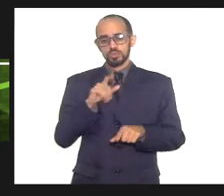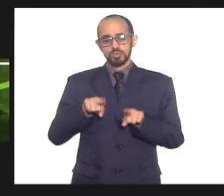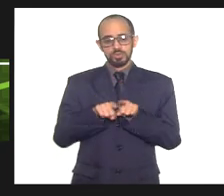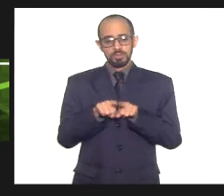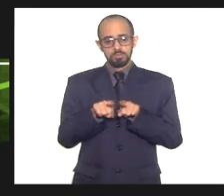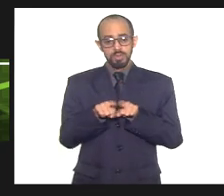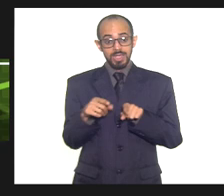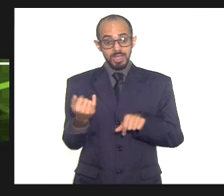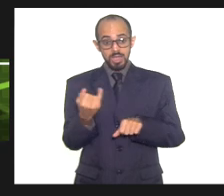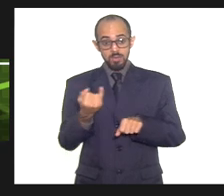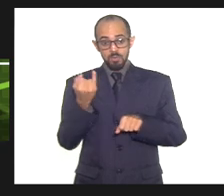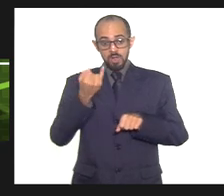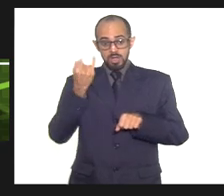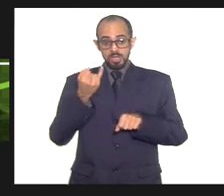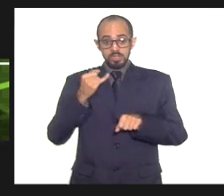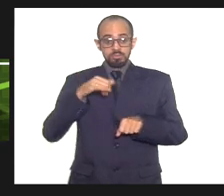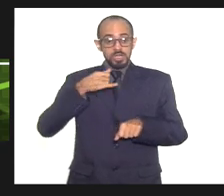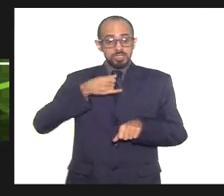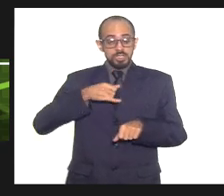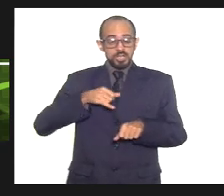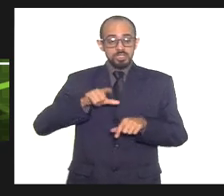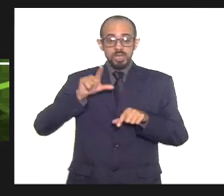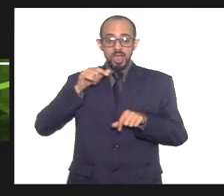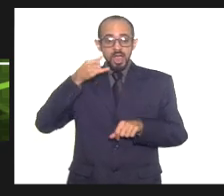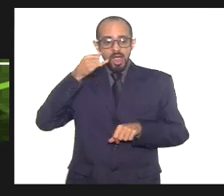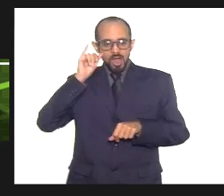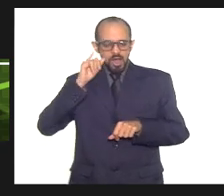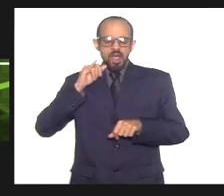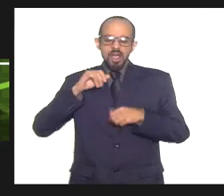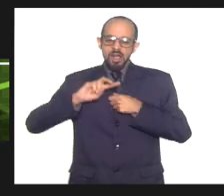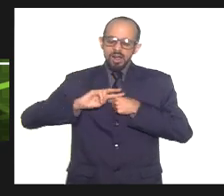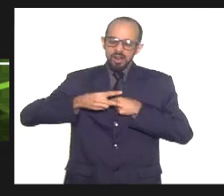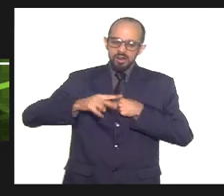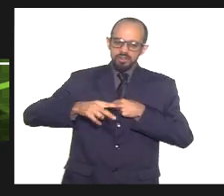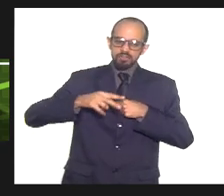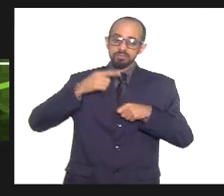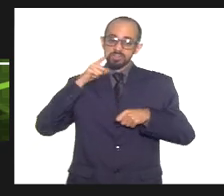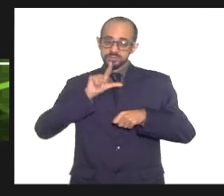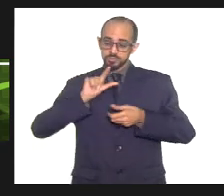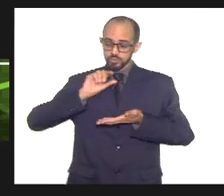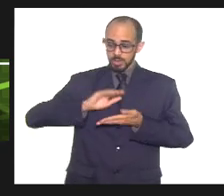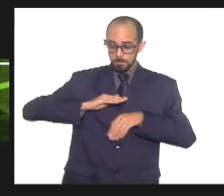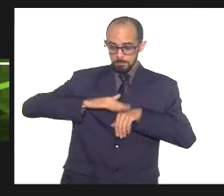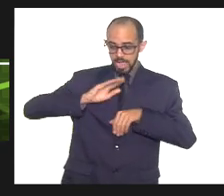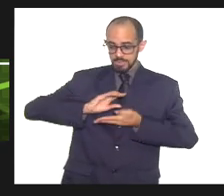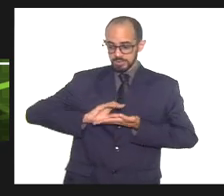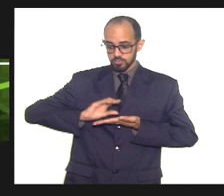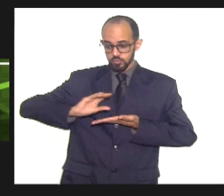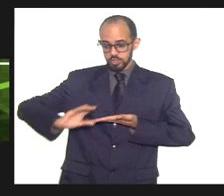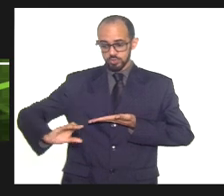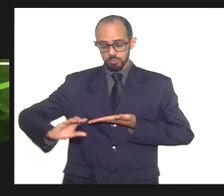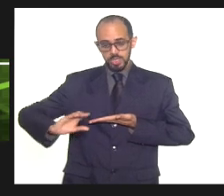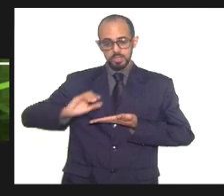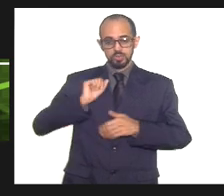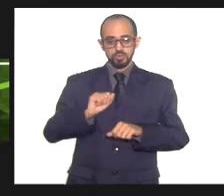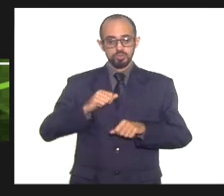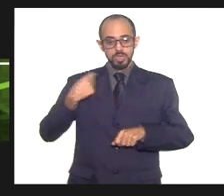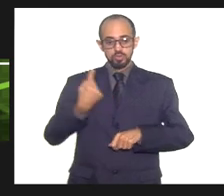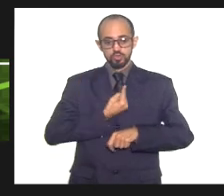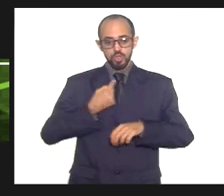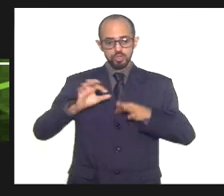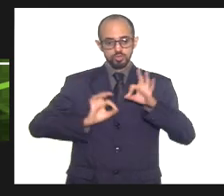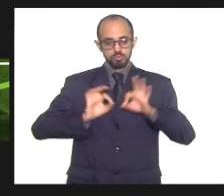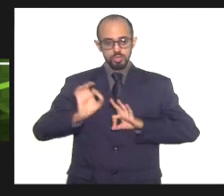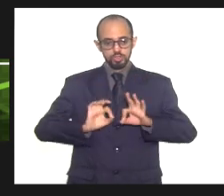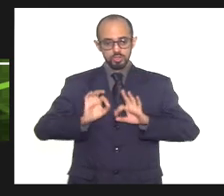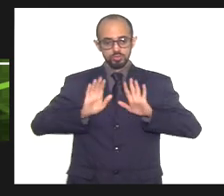ter mecanismos para mitigar esse efeito, para que possamos atrair mais investimentos para os nossos projetos. Mas